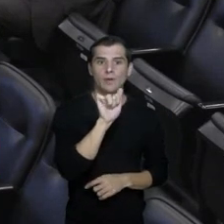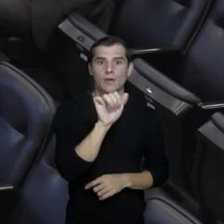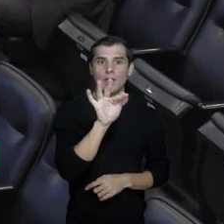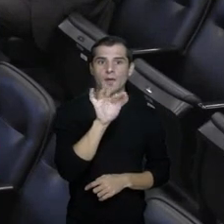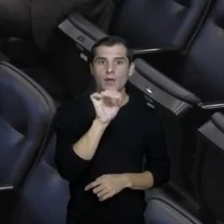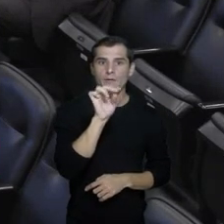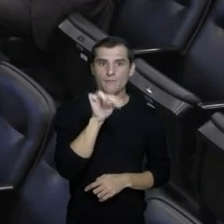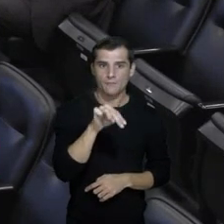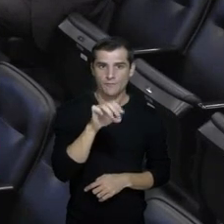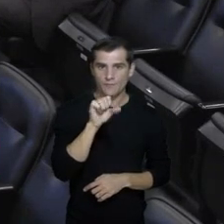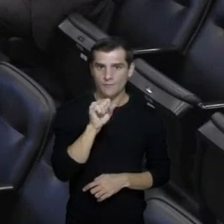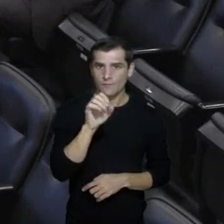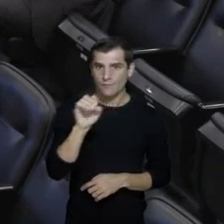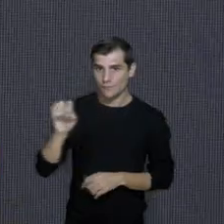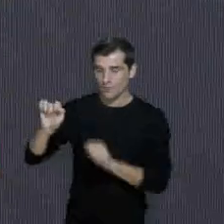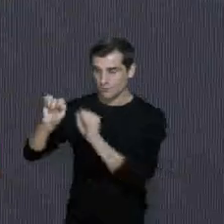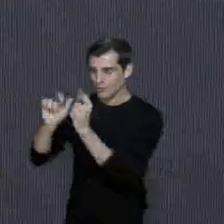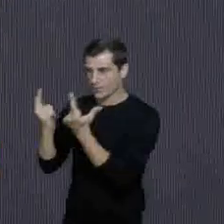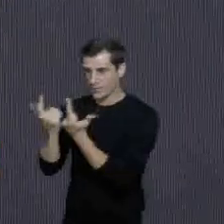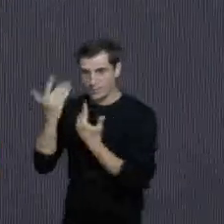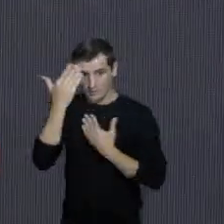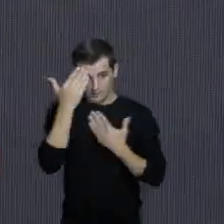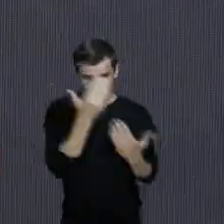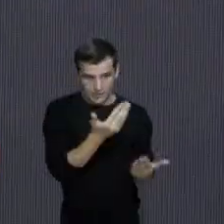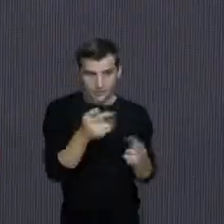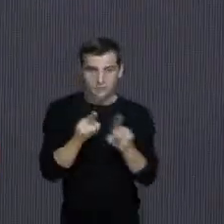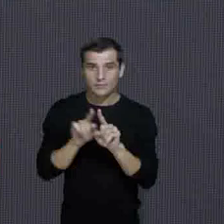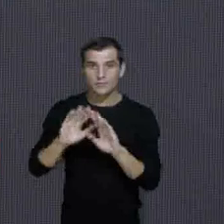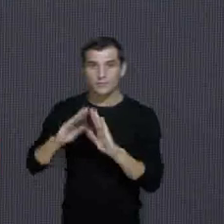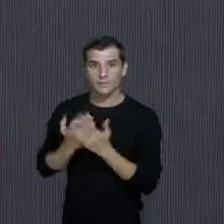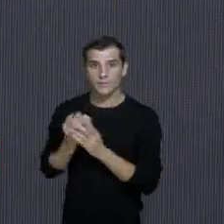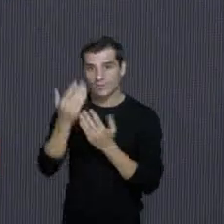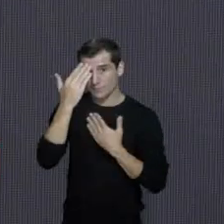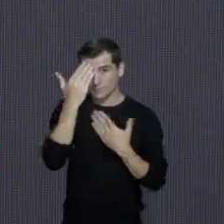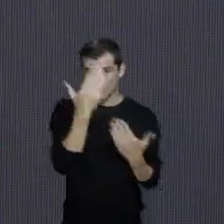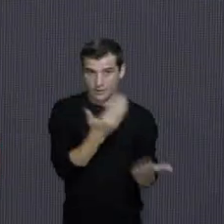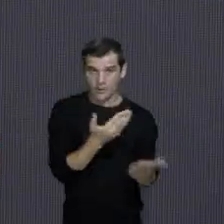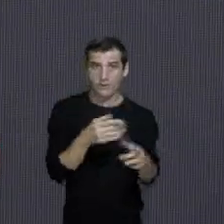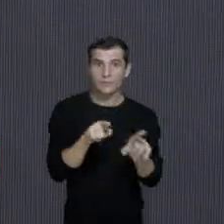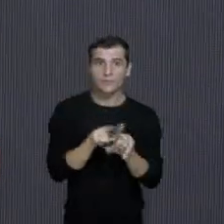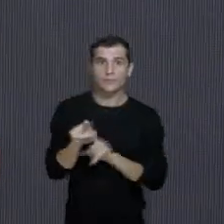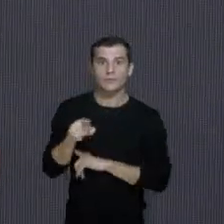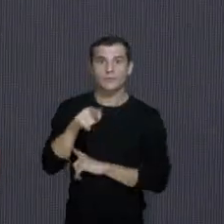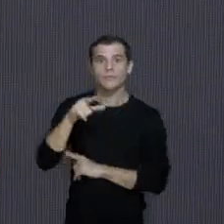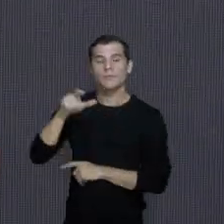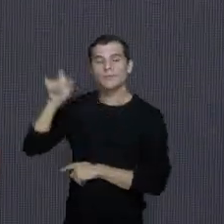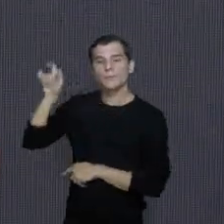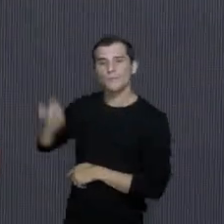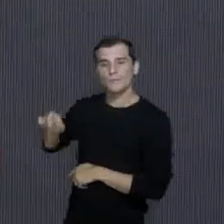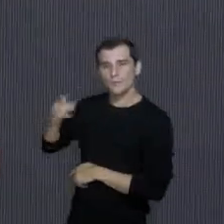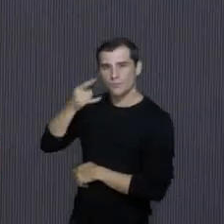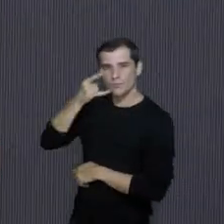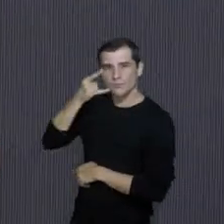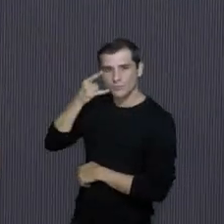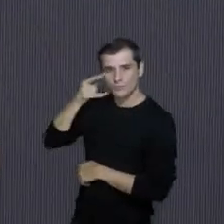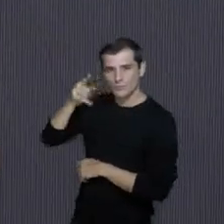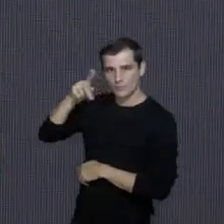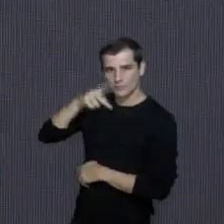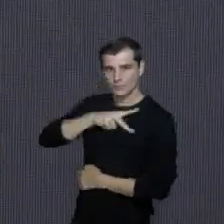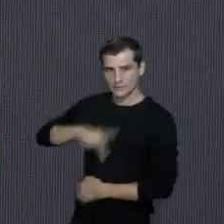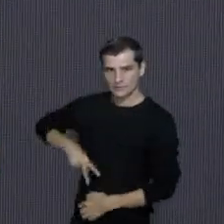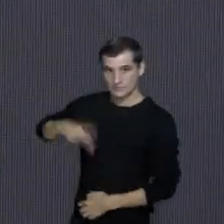Legislativa Em Nome do Nosso Presidente Deputado Mauro de Nadal também do presidente da escola do Legislativo eh Deputado julo